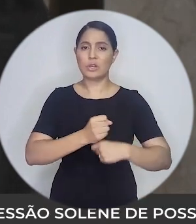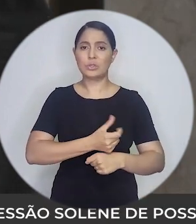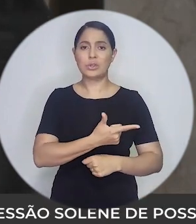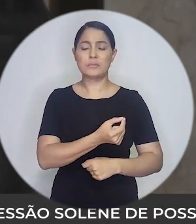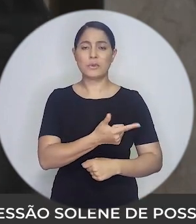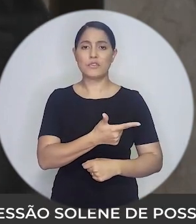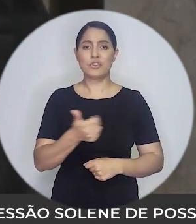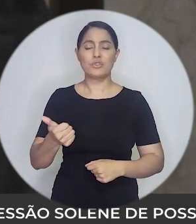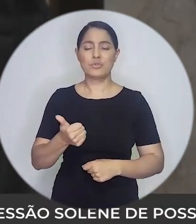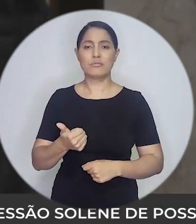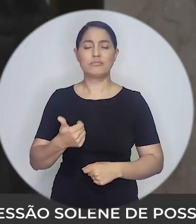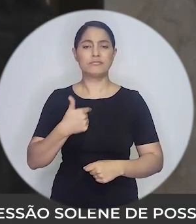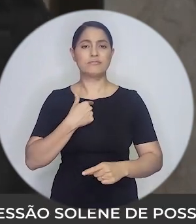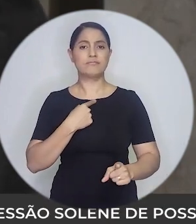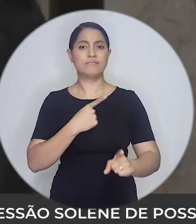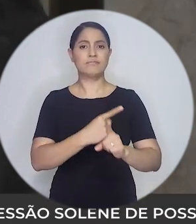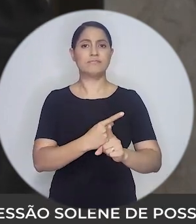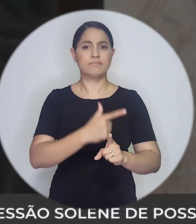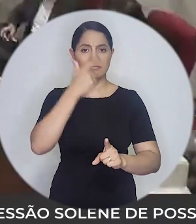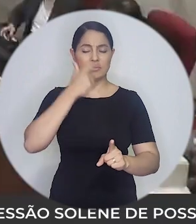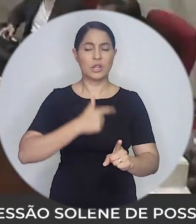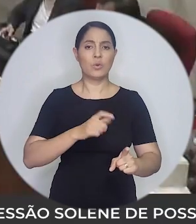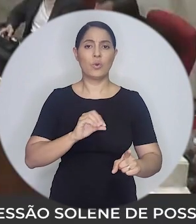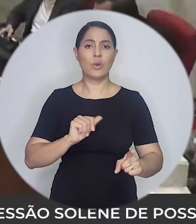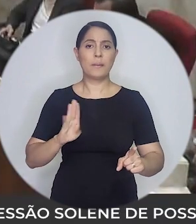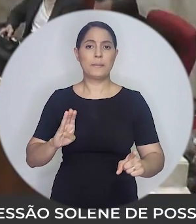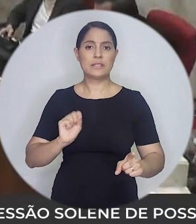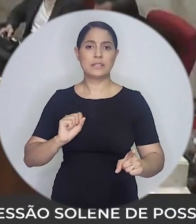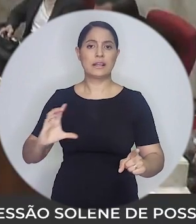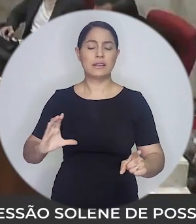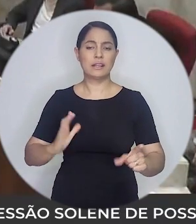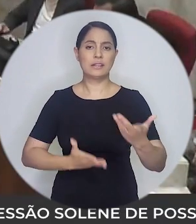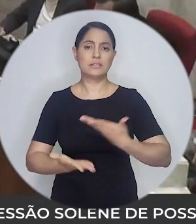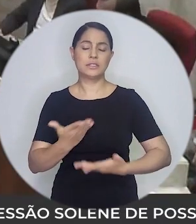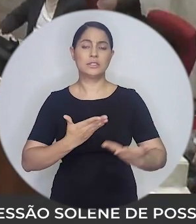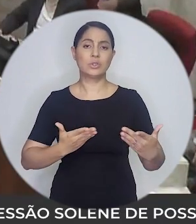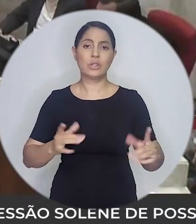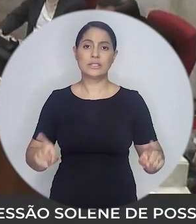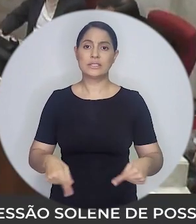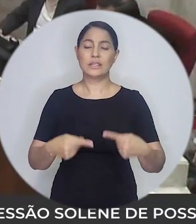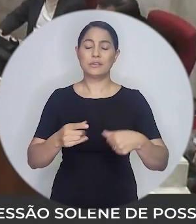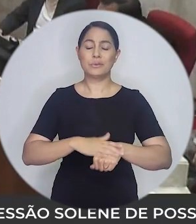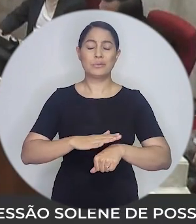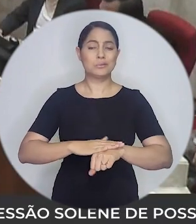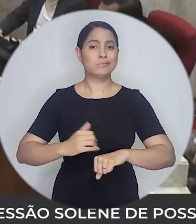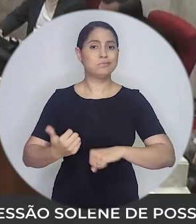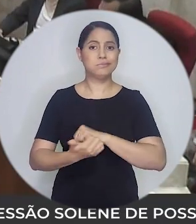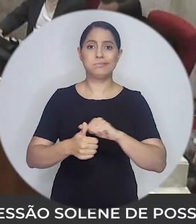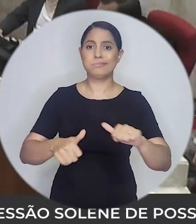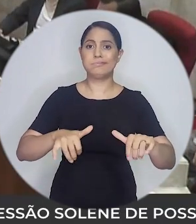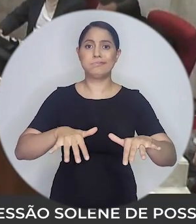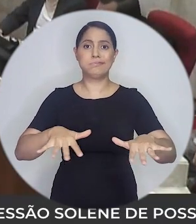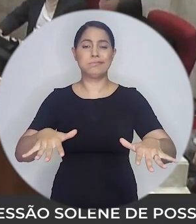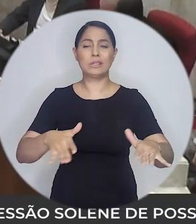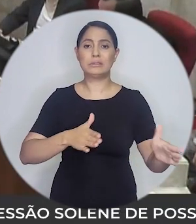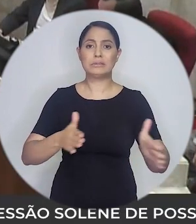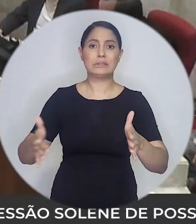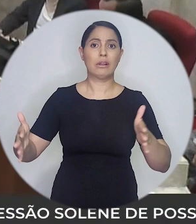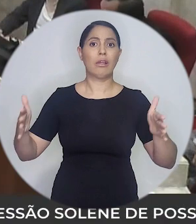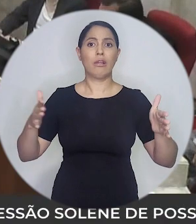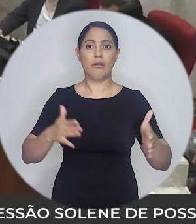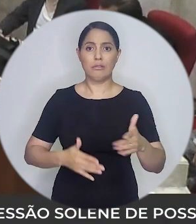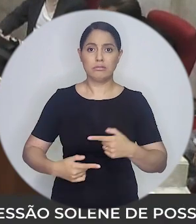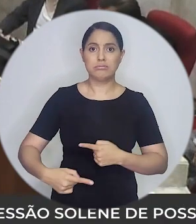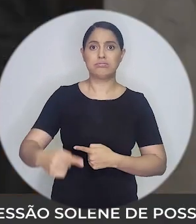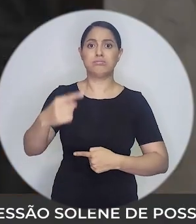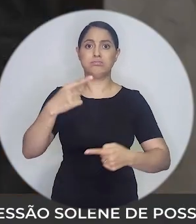aliás, iniciada em 2021, quando ainda me encontrava na presidência da OAB catarinense e enfrentávamos os efeitos de uma pandemia que perdurava e